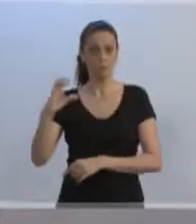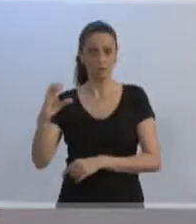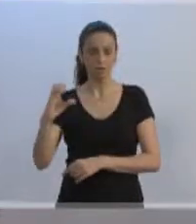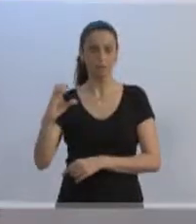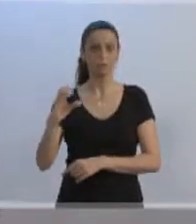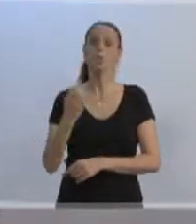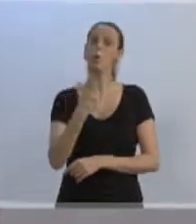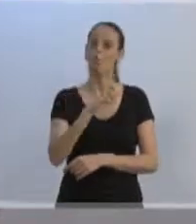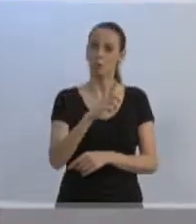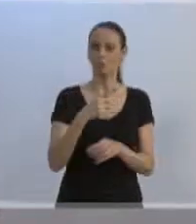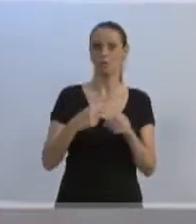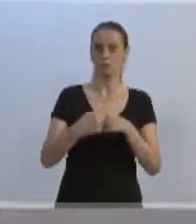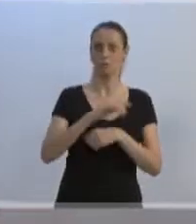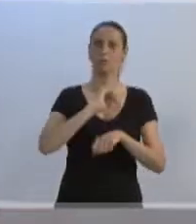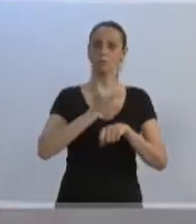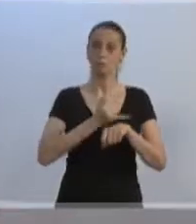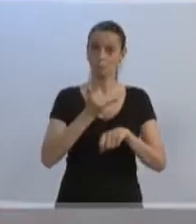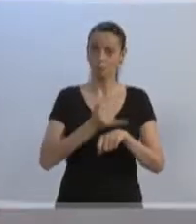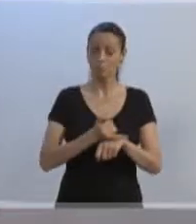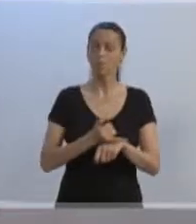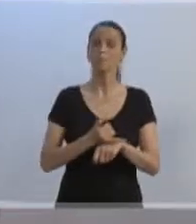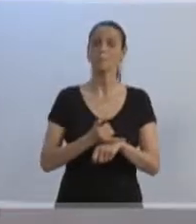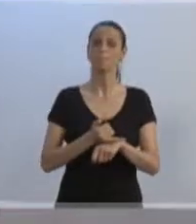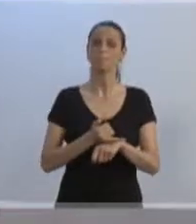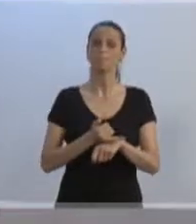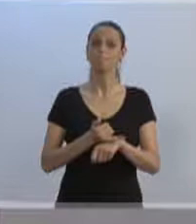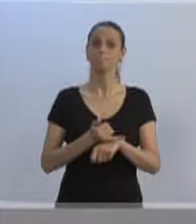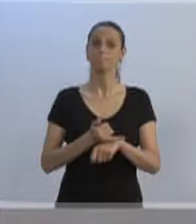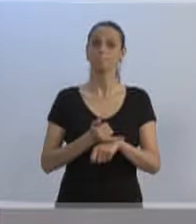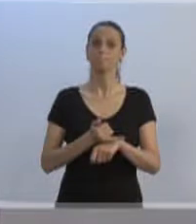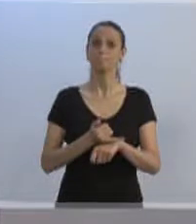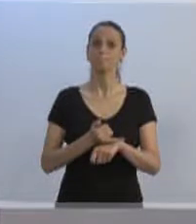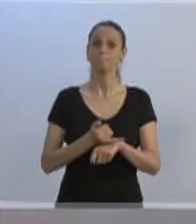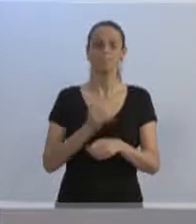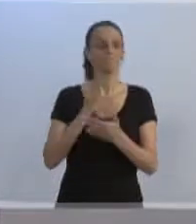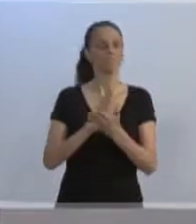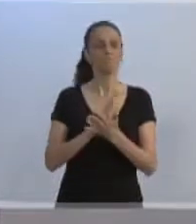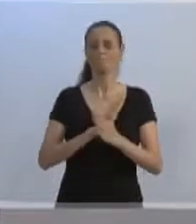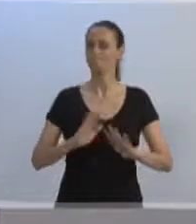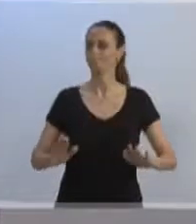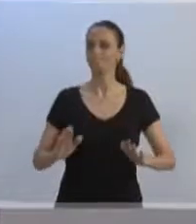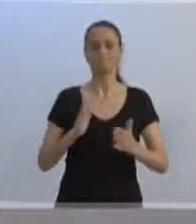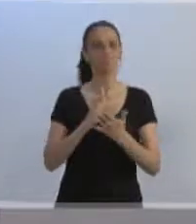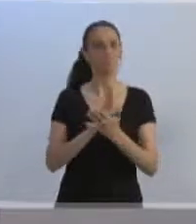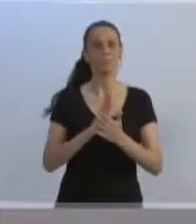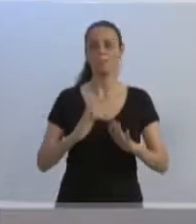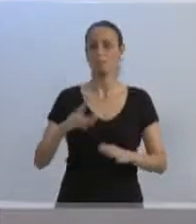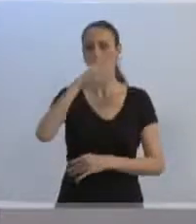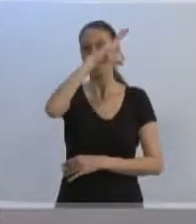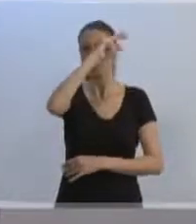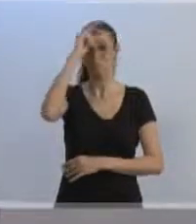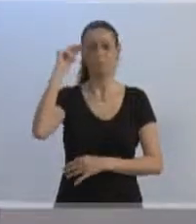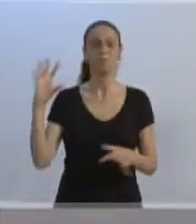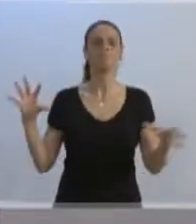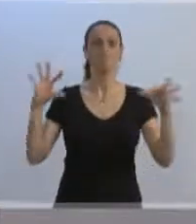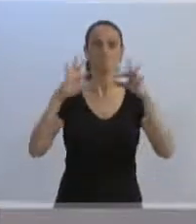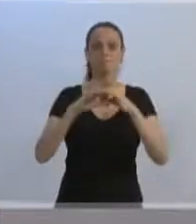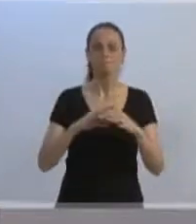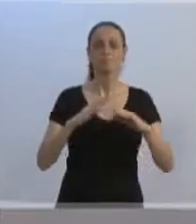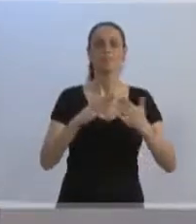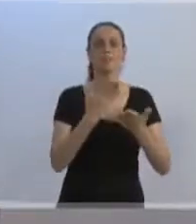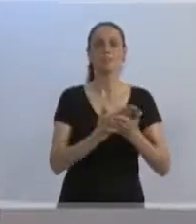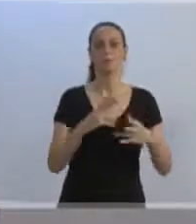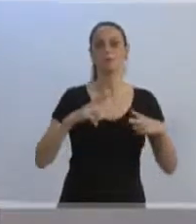joinville é não se pode mais ter essa ou o poder público não pode mais ter esse